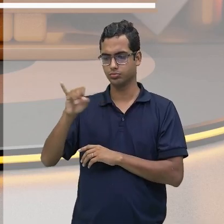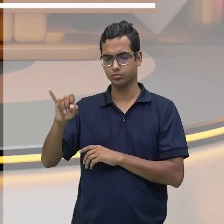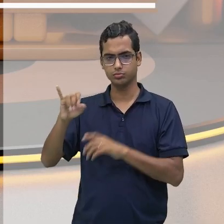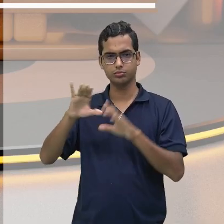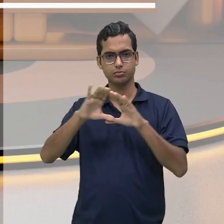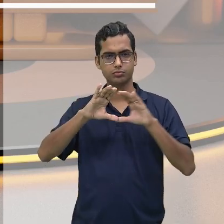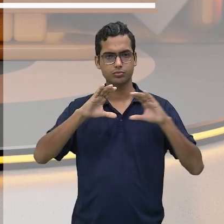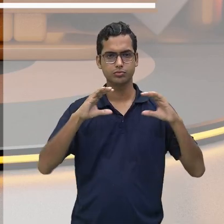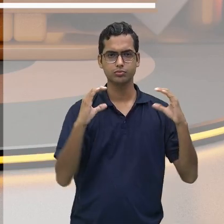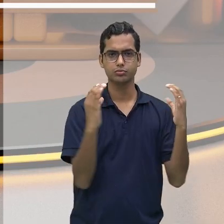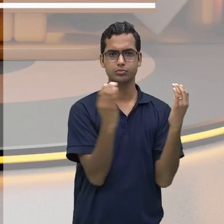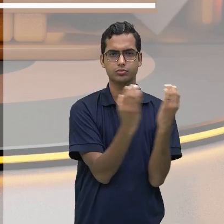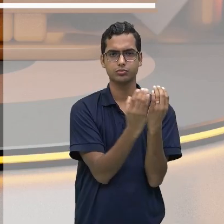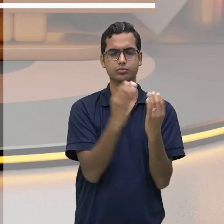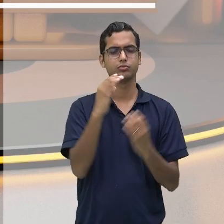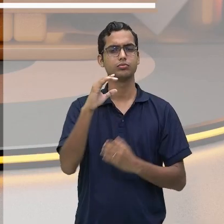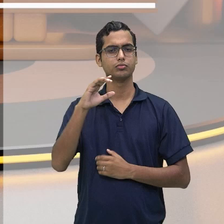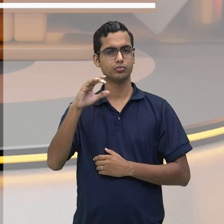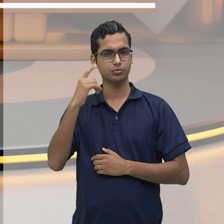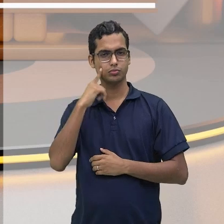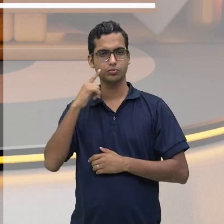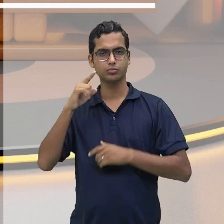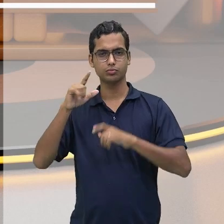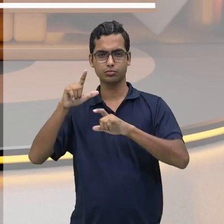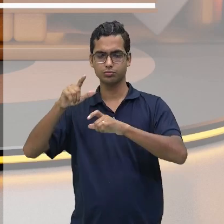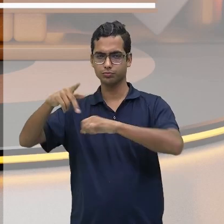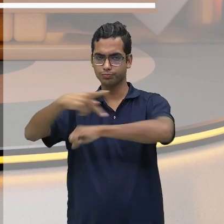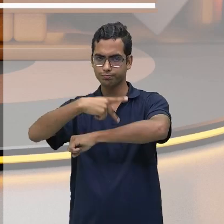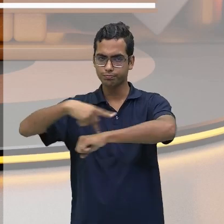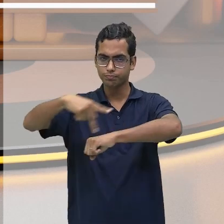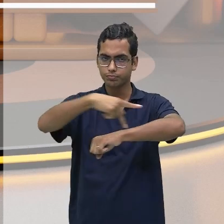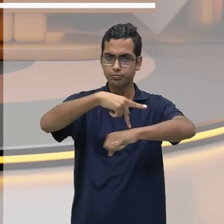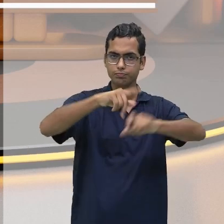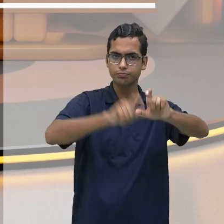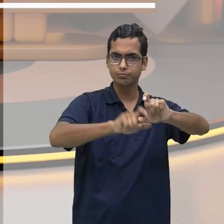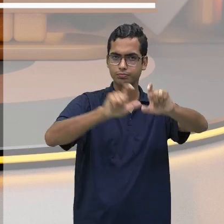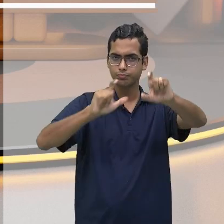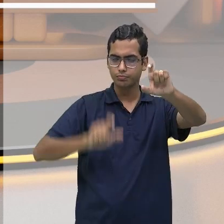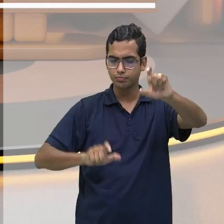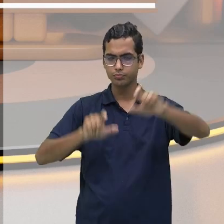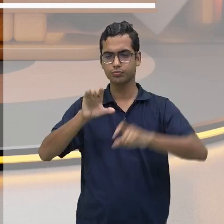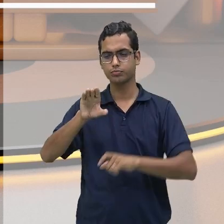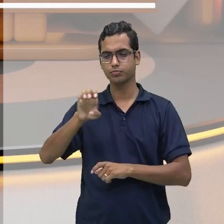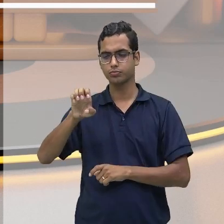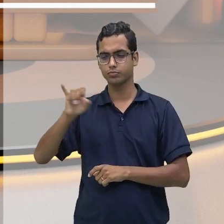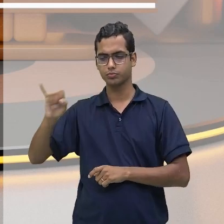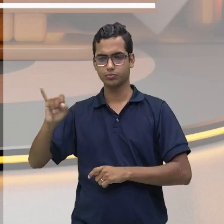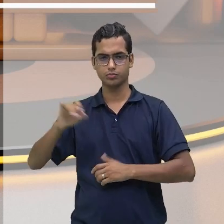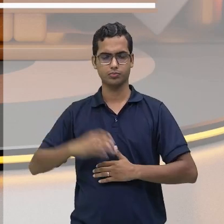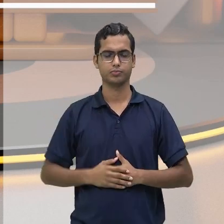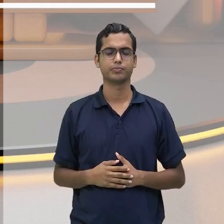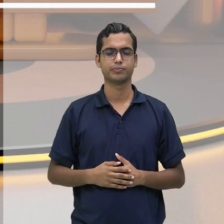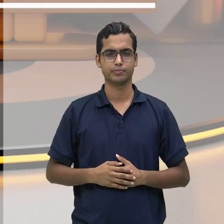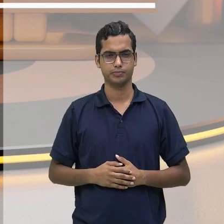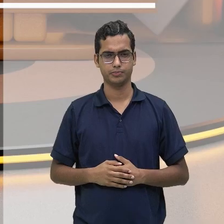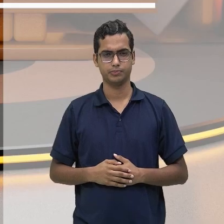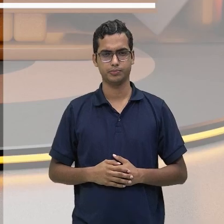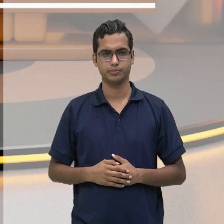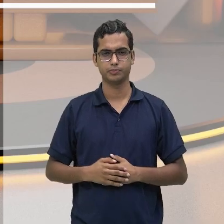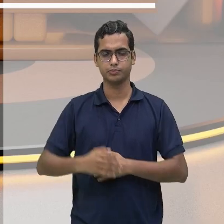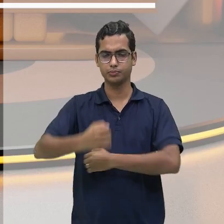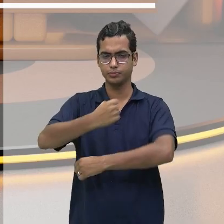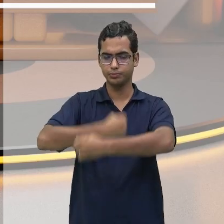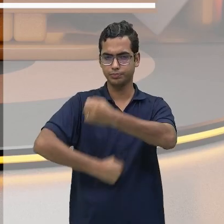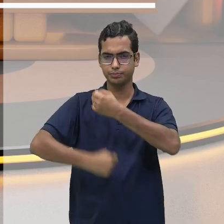o CEI, né, que é a sigla de Comunidade dos Estados Independentes. Em